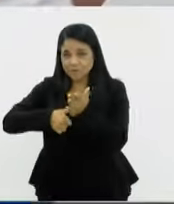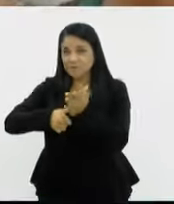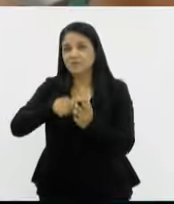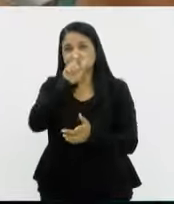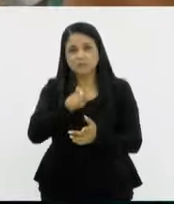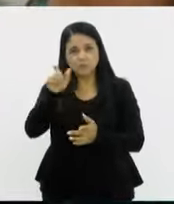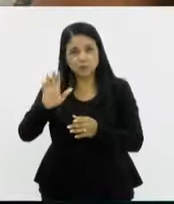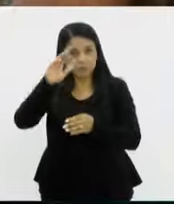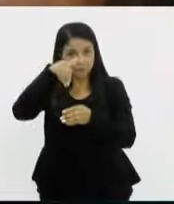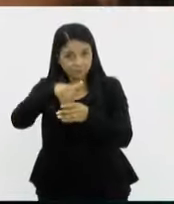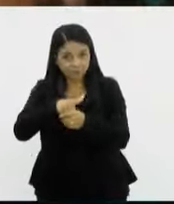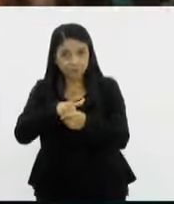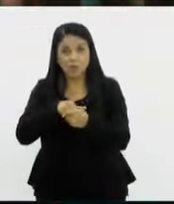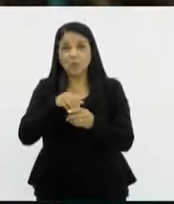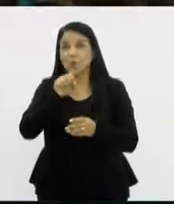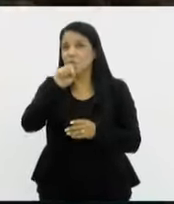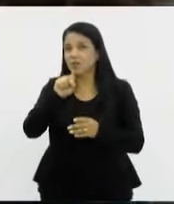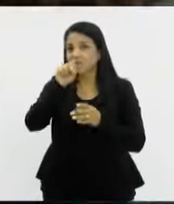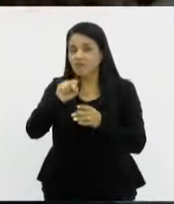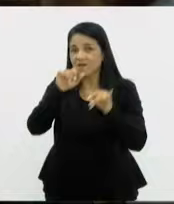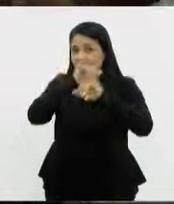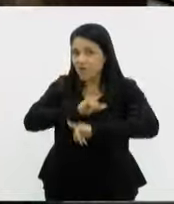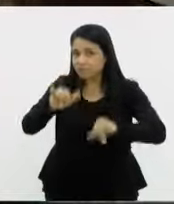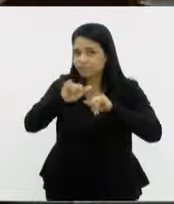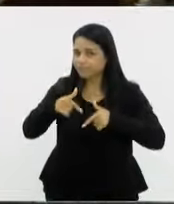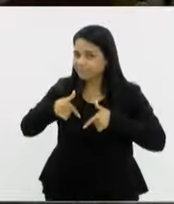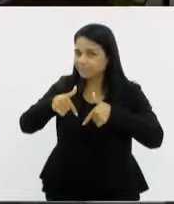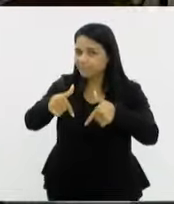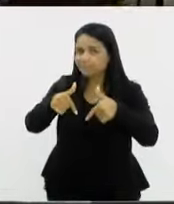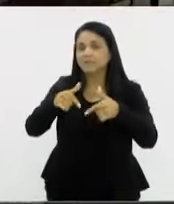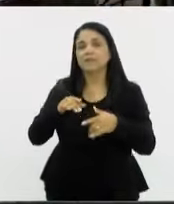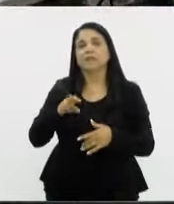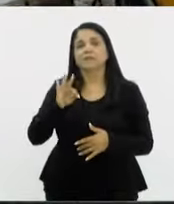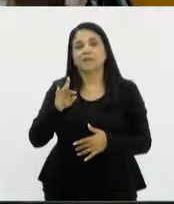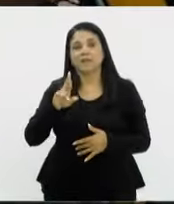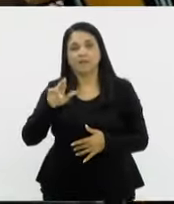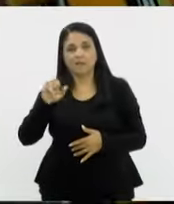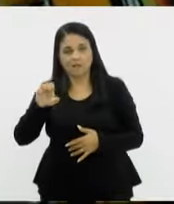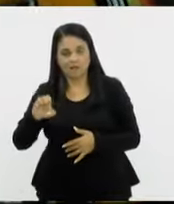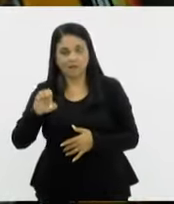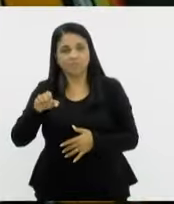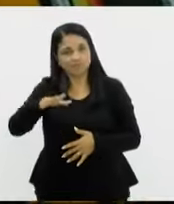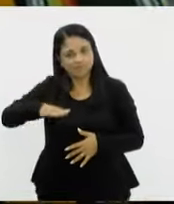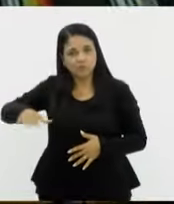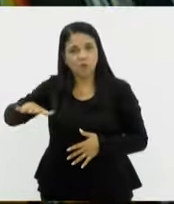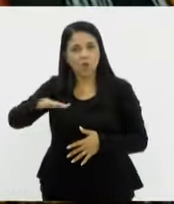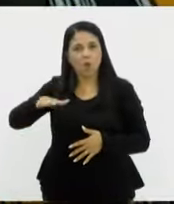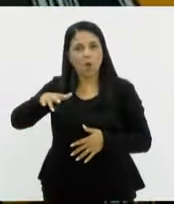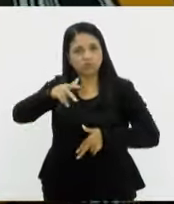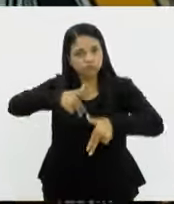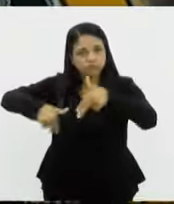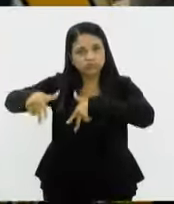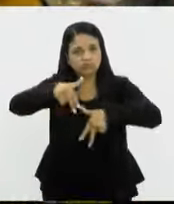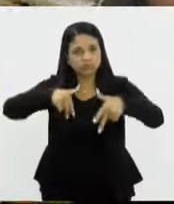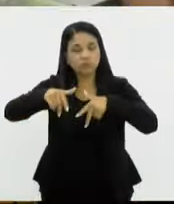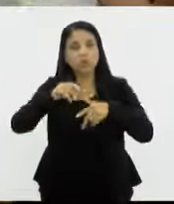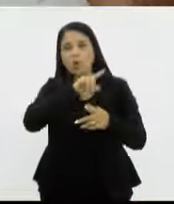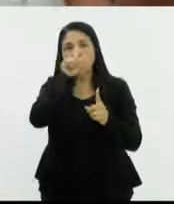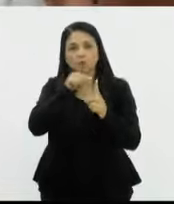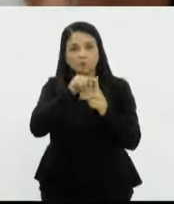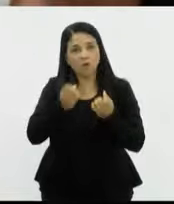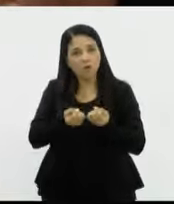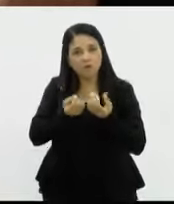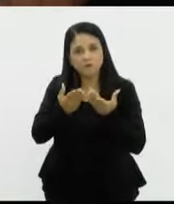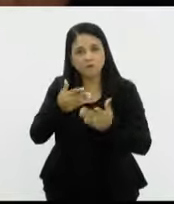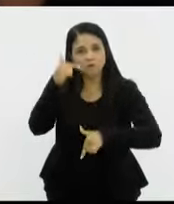eleitores. Esta é a oitava ação da campanha do TRE em locais de grande circulação, que tem como objetivo facilitar a oferta